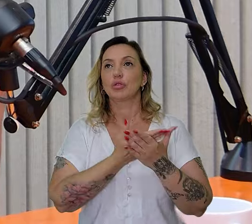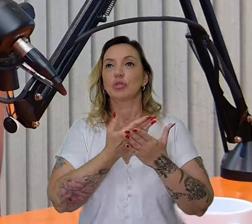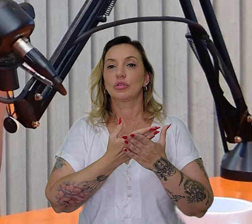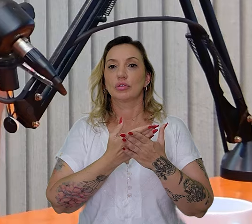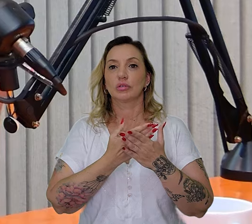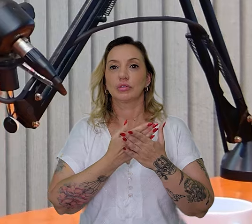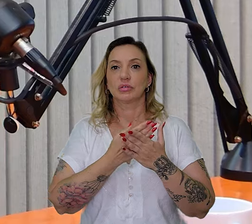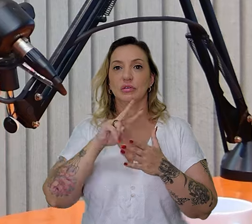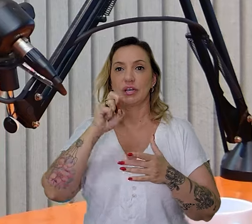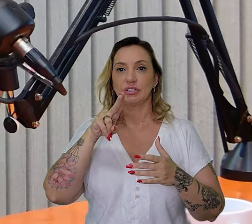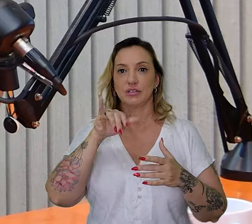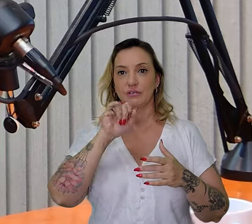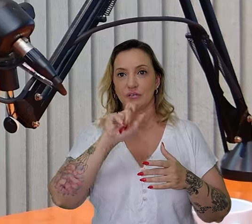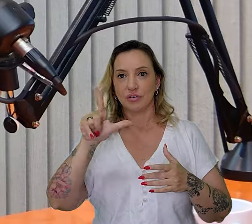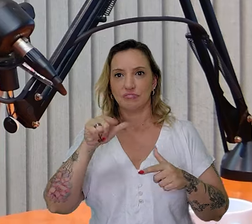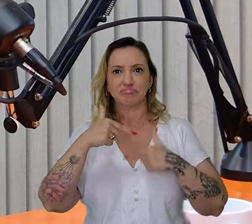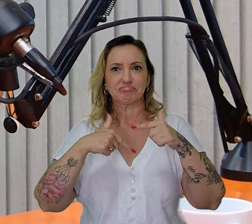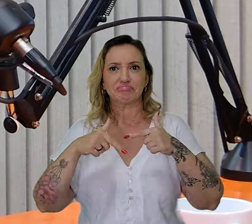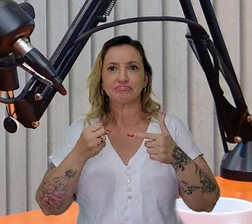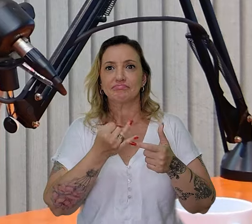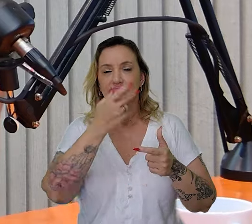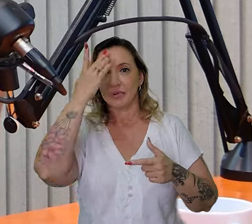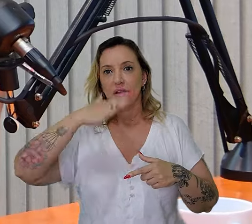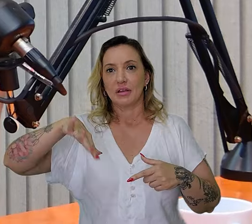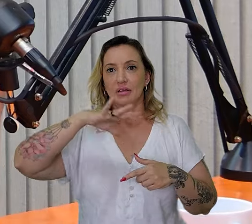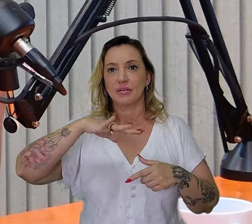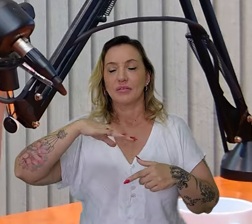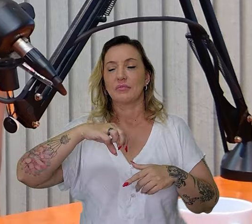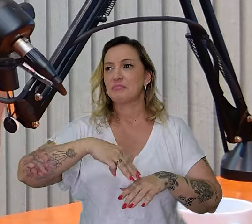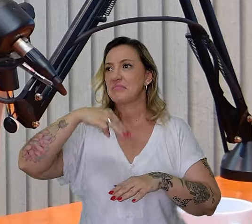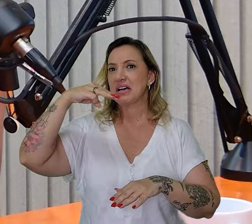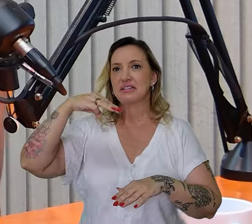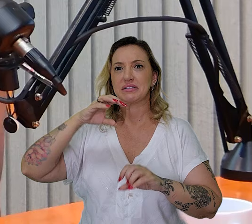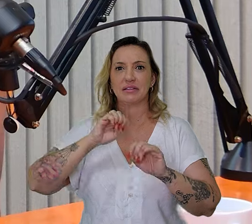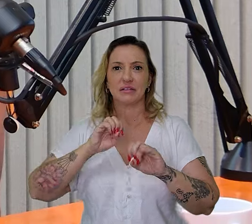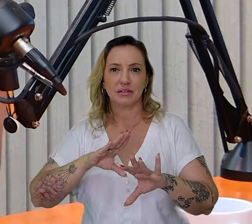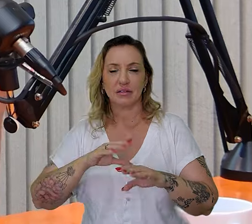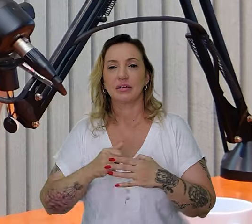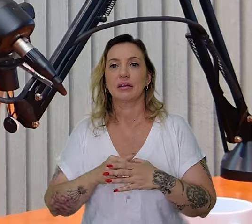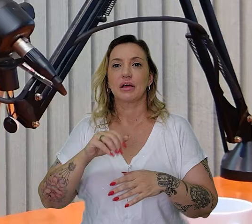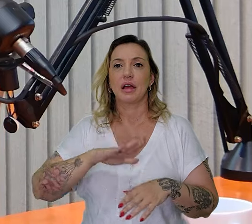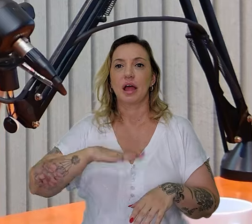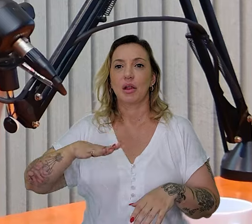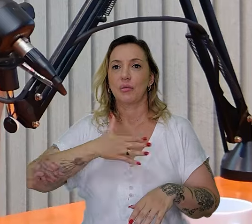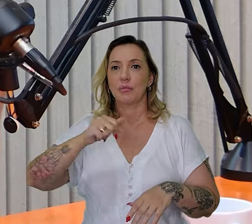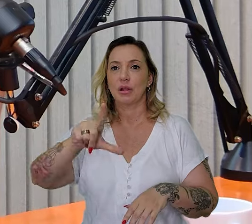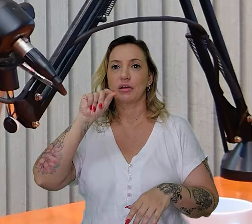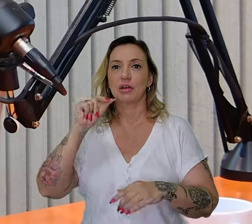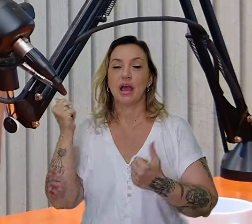um monte de gente tem muito muita Master lesson no Campus que os melhores alunos são chamados para serem assistentes então eles